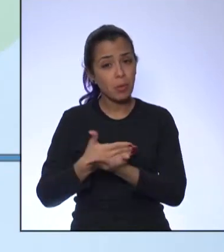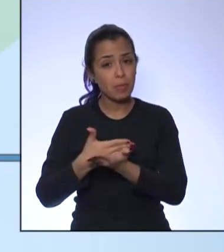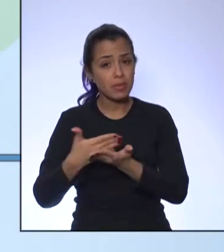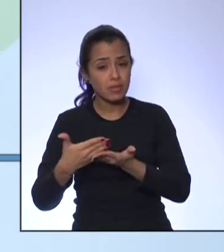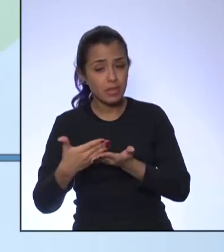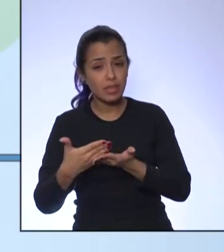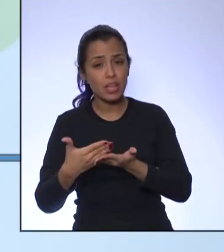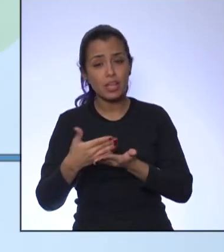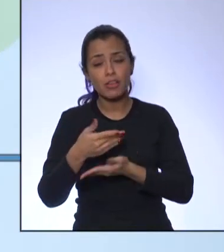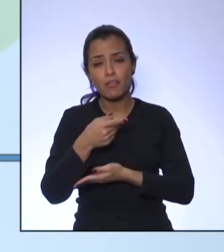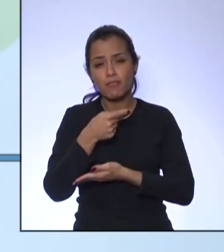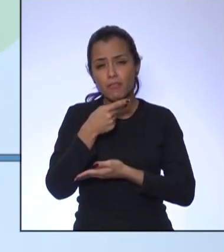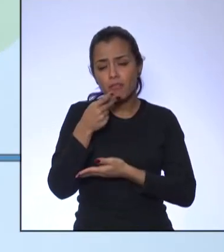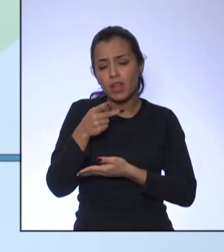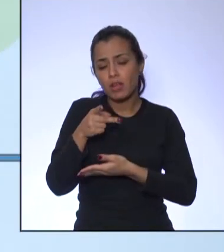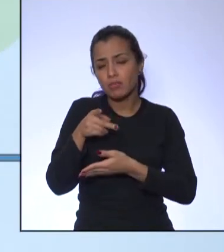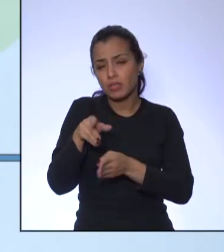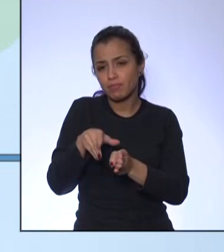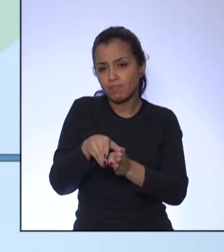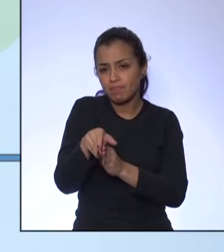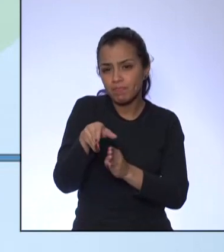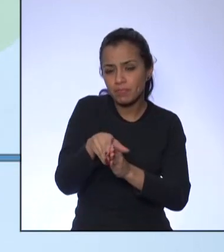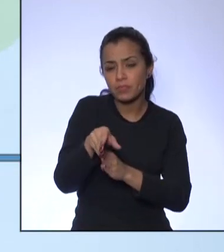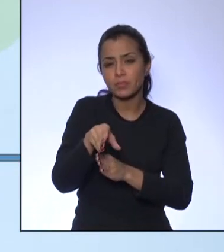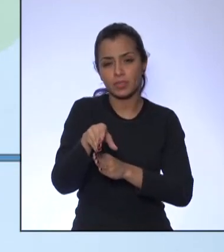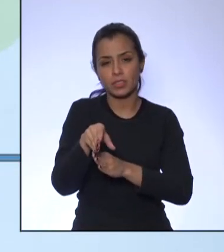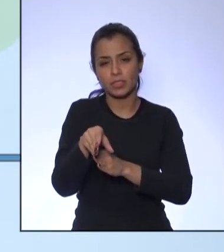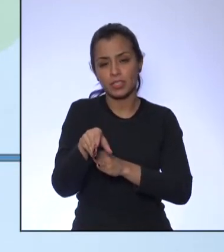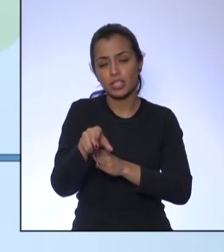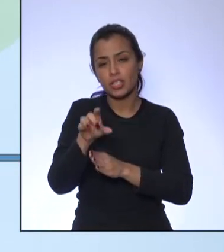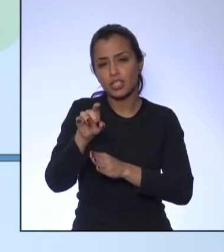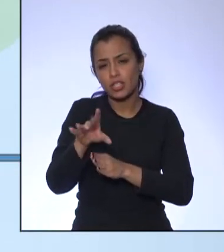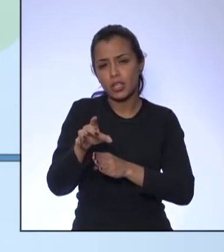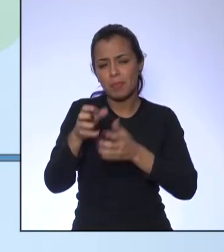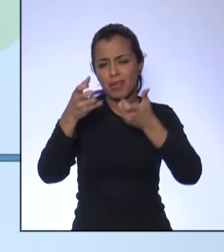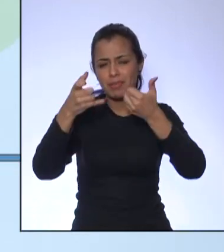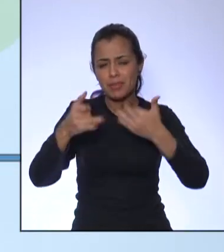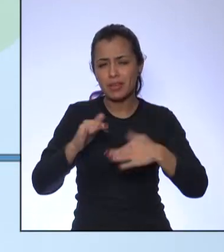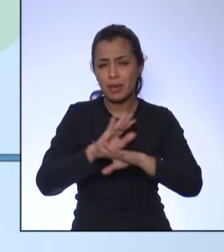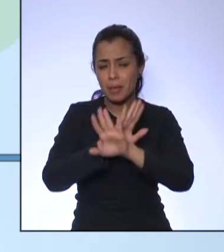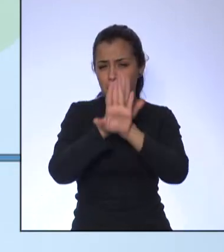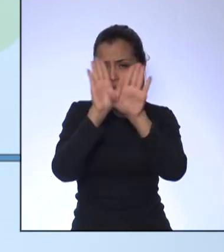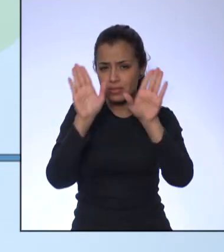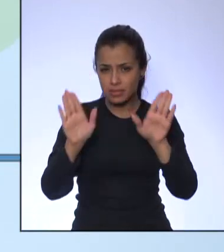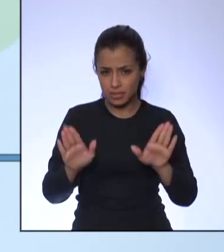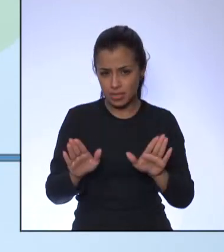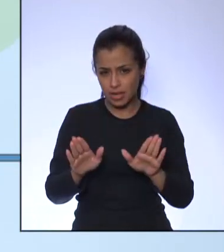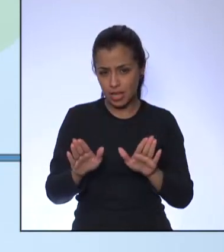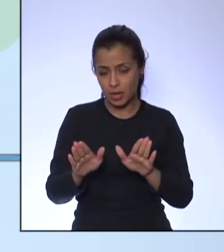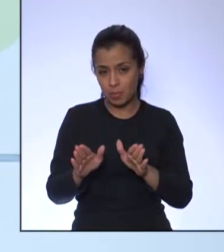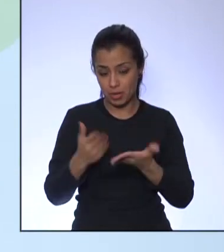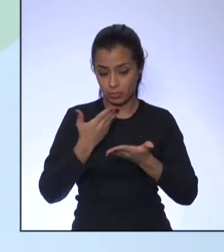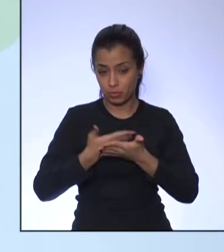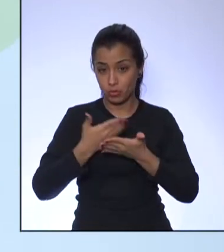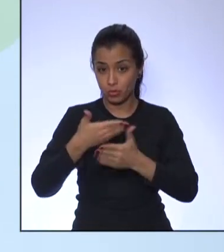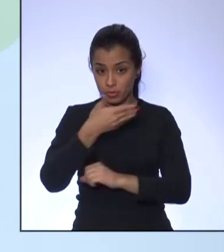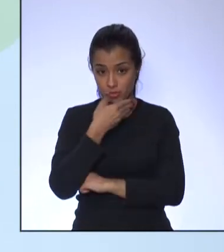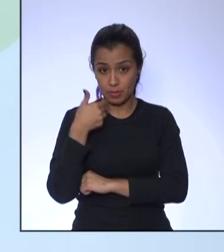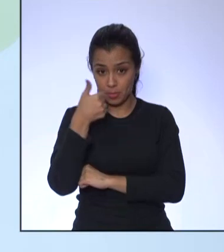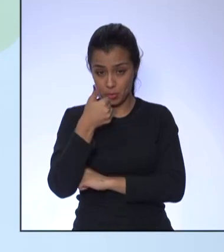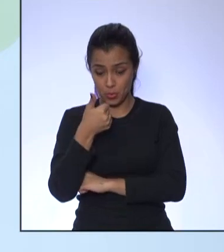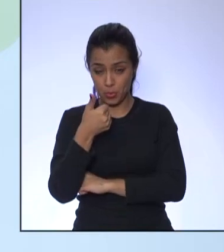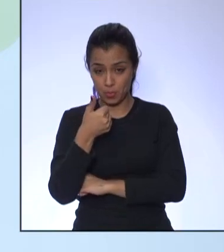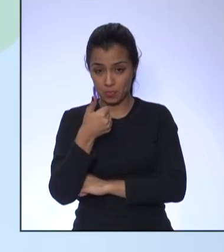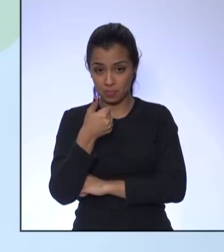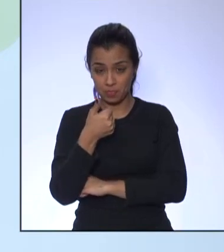para vocês algumas orientações, né, orientações prévias, para que a gente faça um melhor estudo nesse momento. Lembrando,